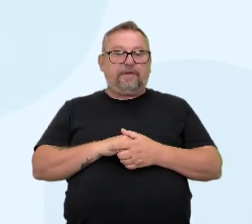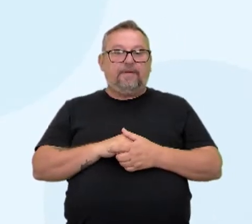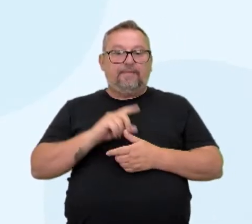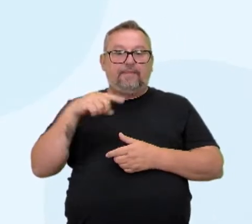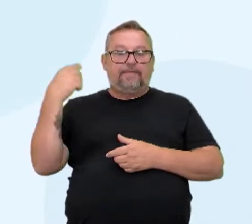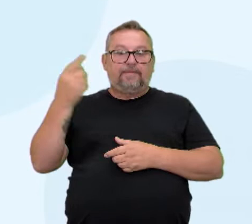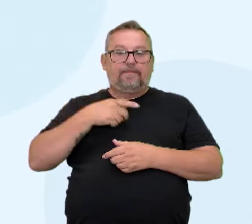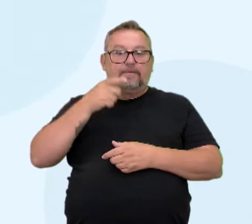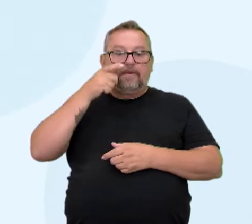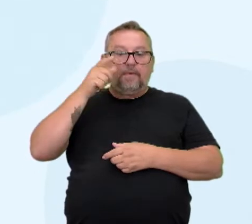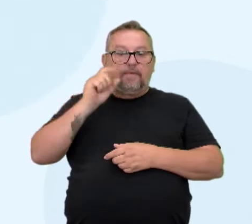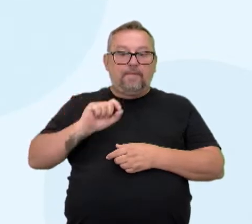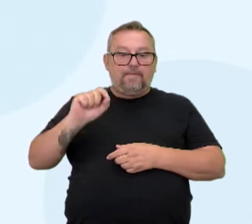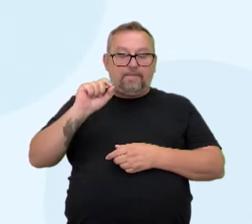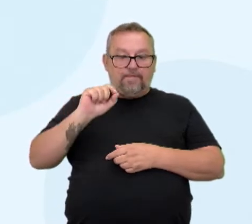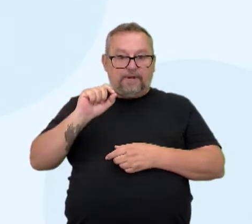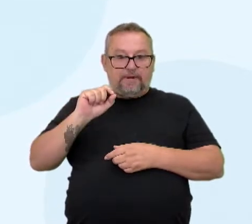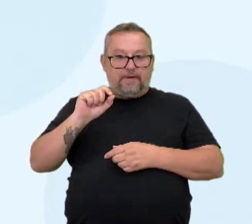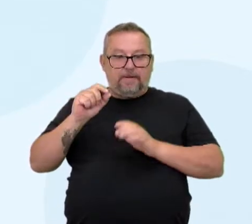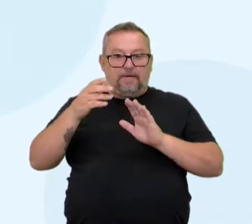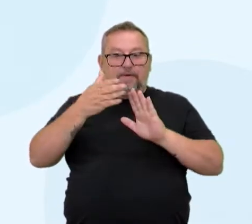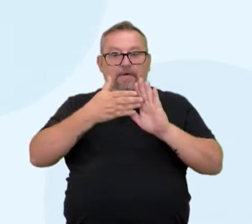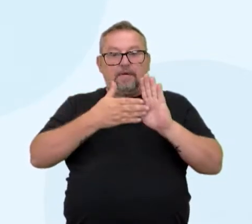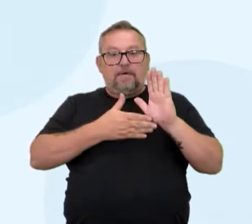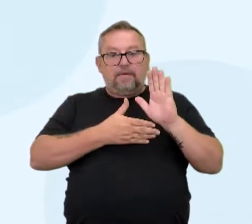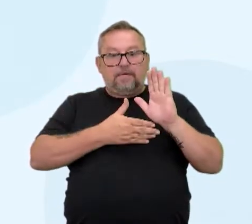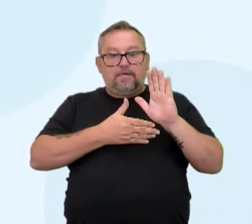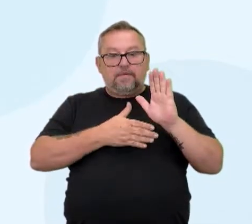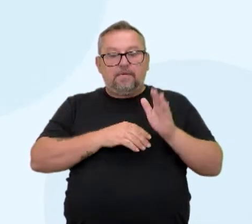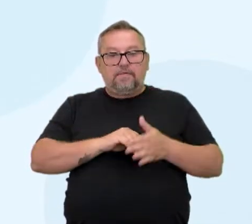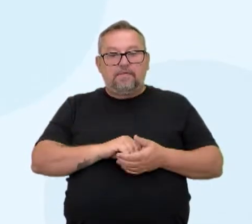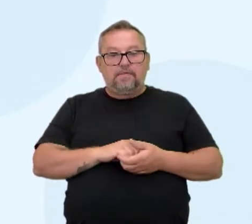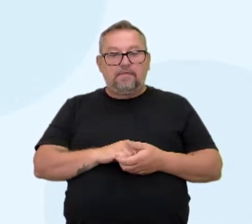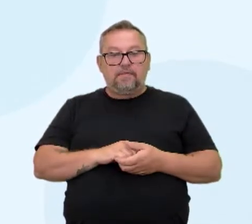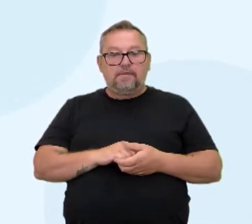nossa ideia central é o planejamento